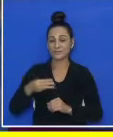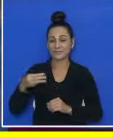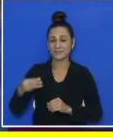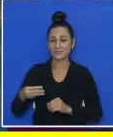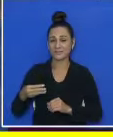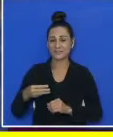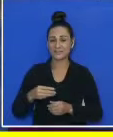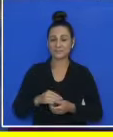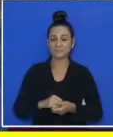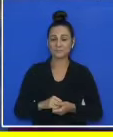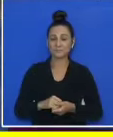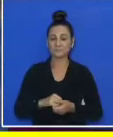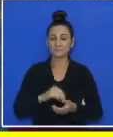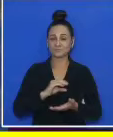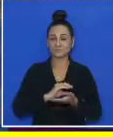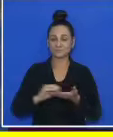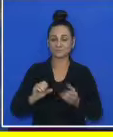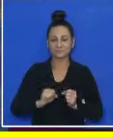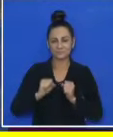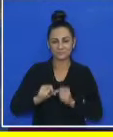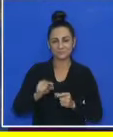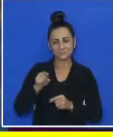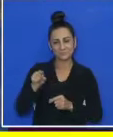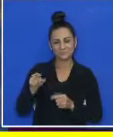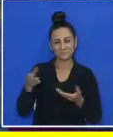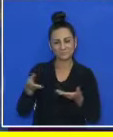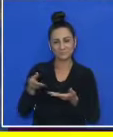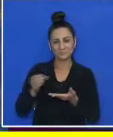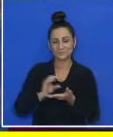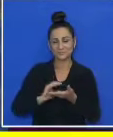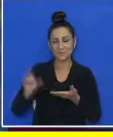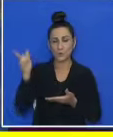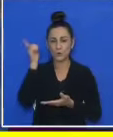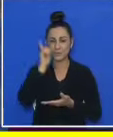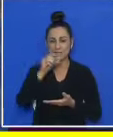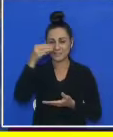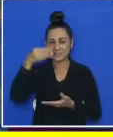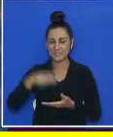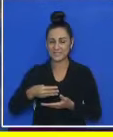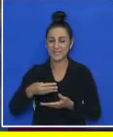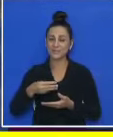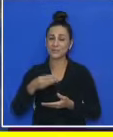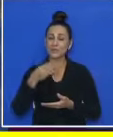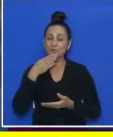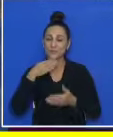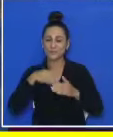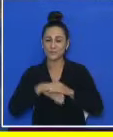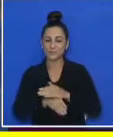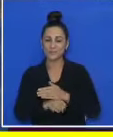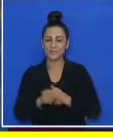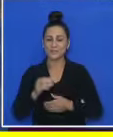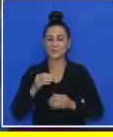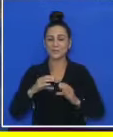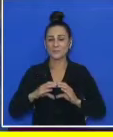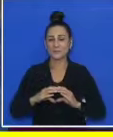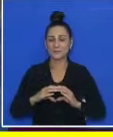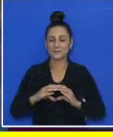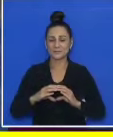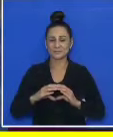33. Este prêmio pode sair para você hoje, hein? Você ganha a partir de 3 acertos na Time Mania.